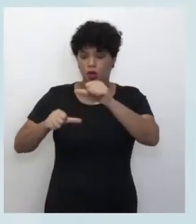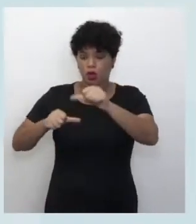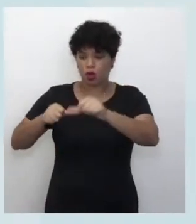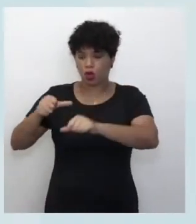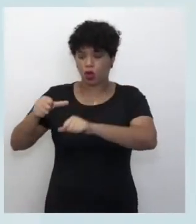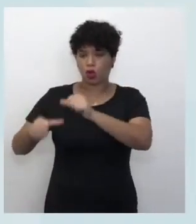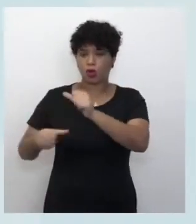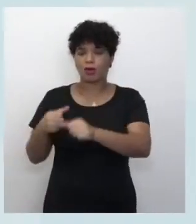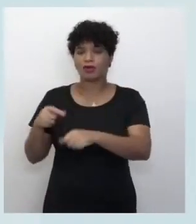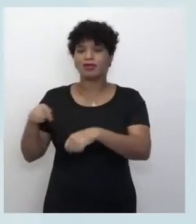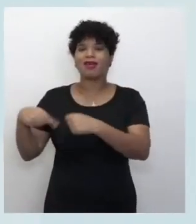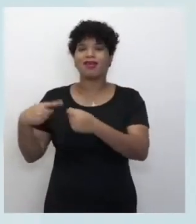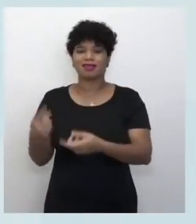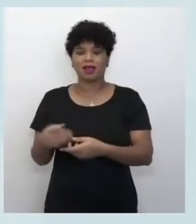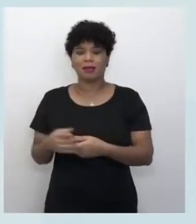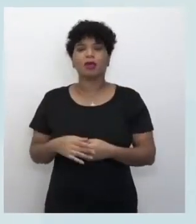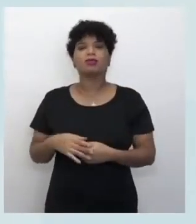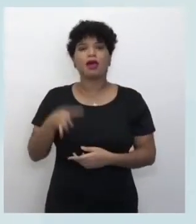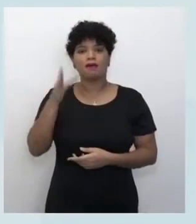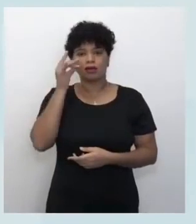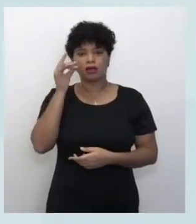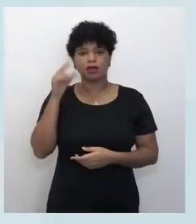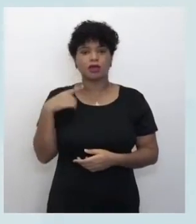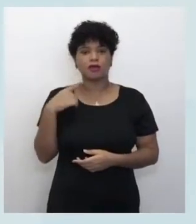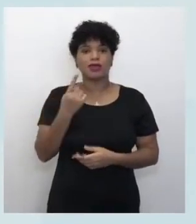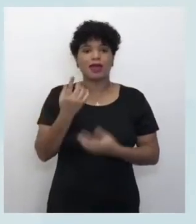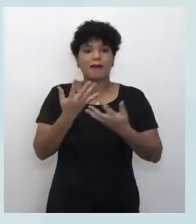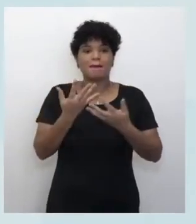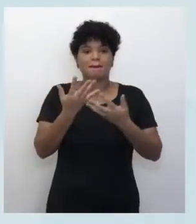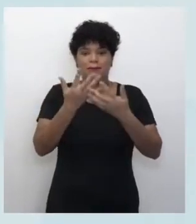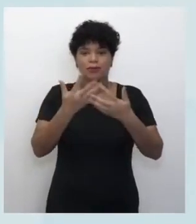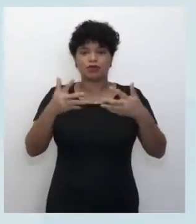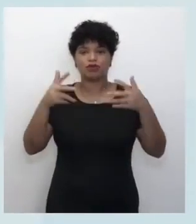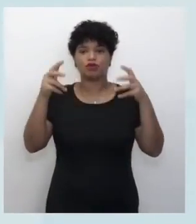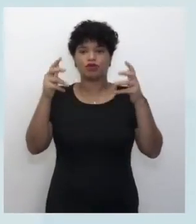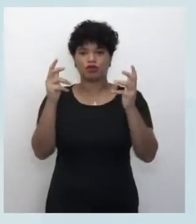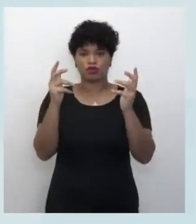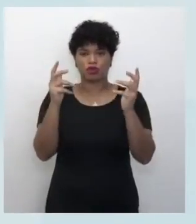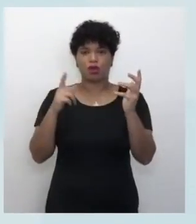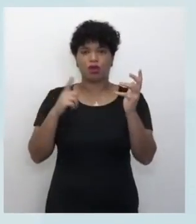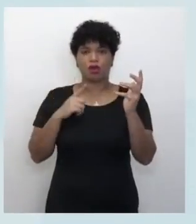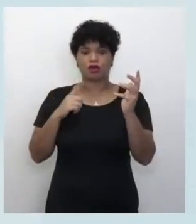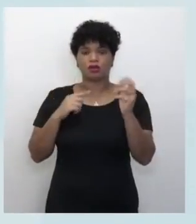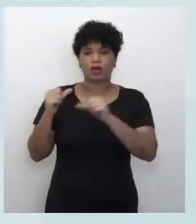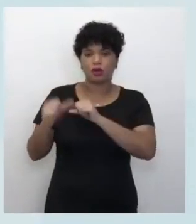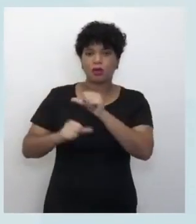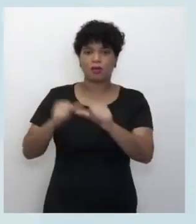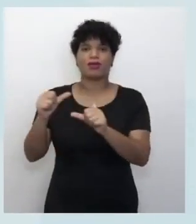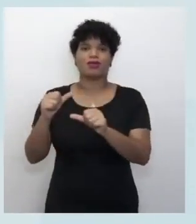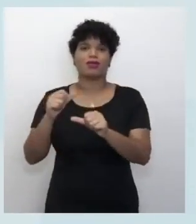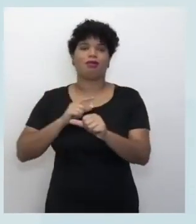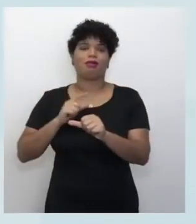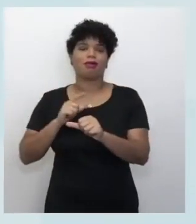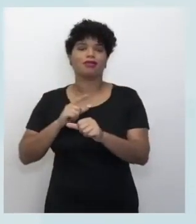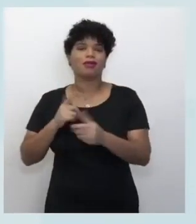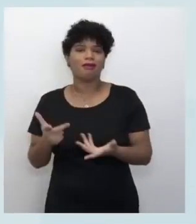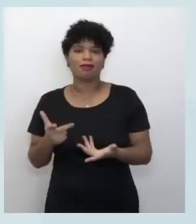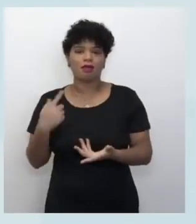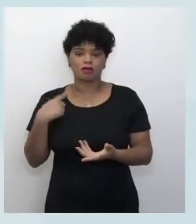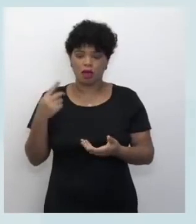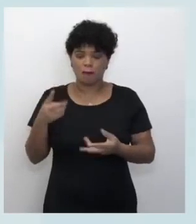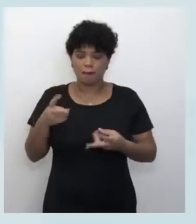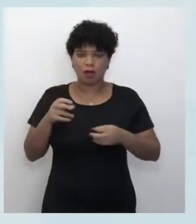sua formação ou a formação desses cachos, ok? Está ocorrendo uma transformação